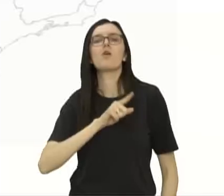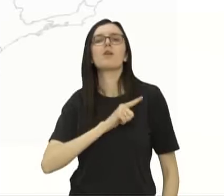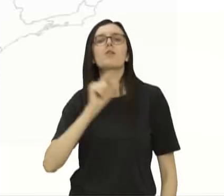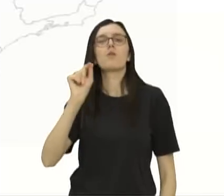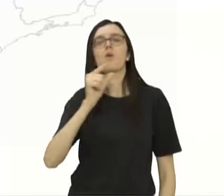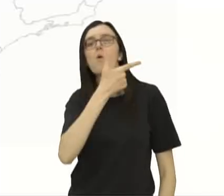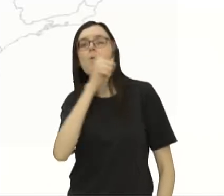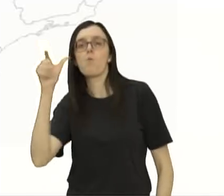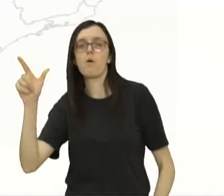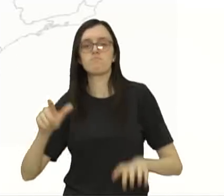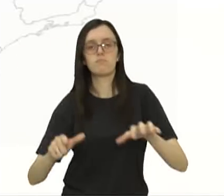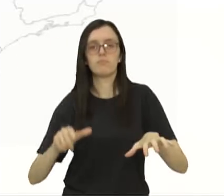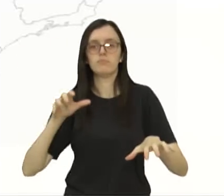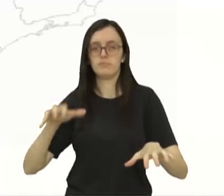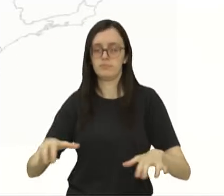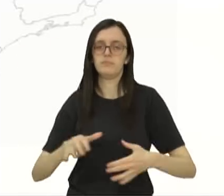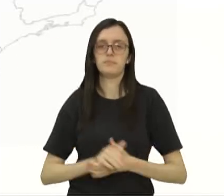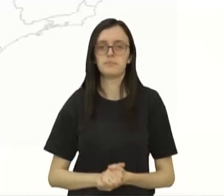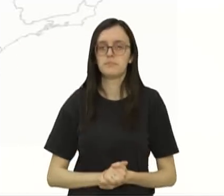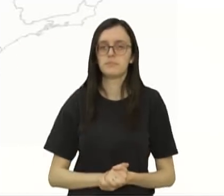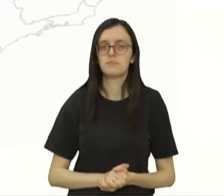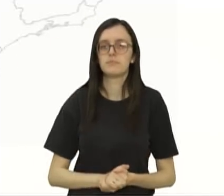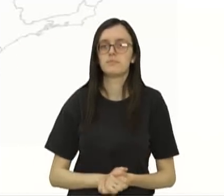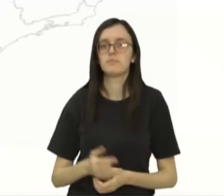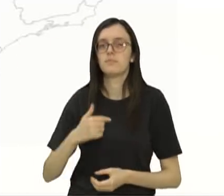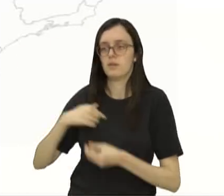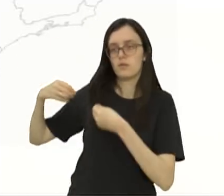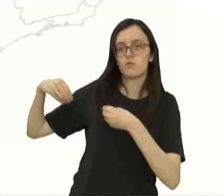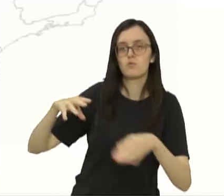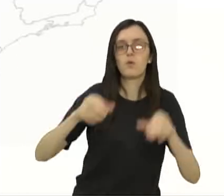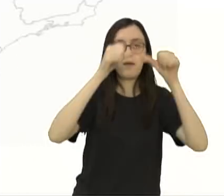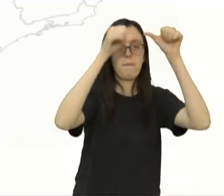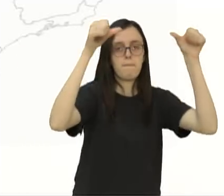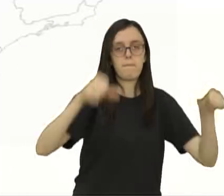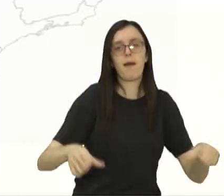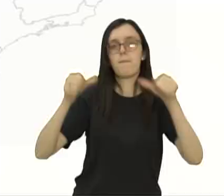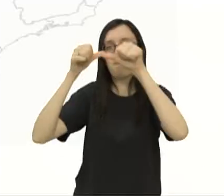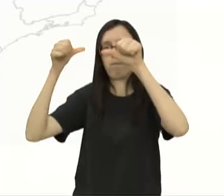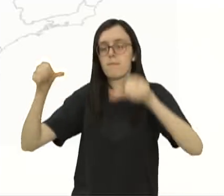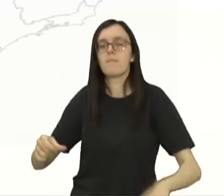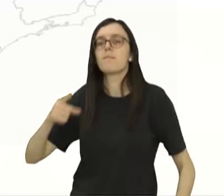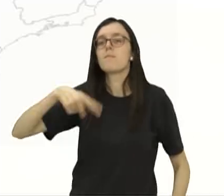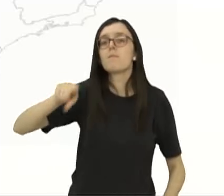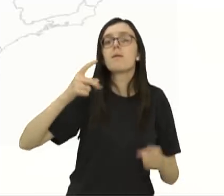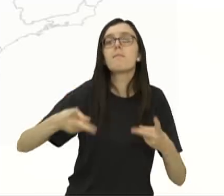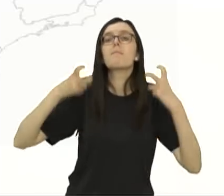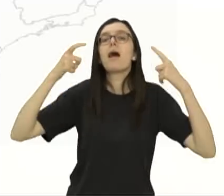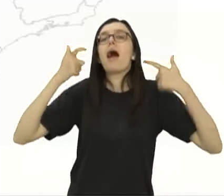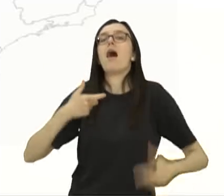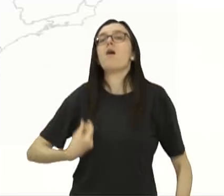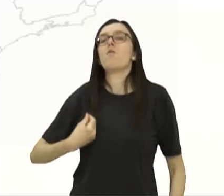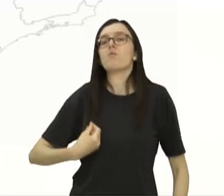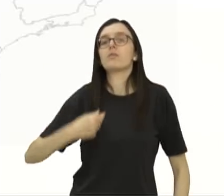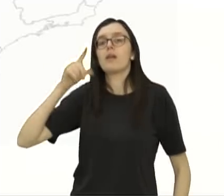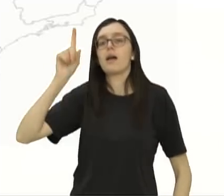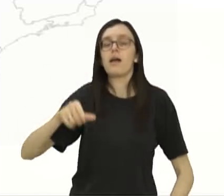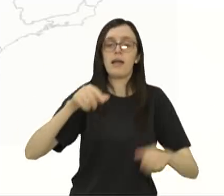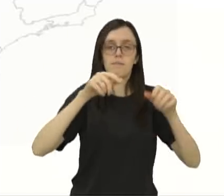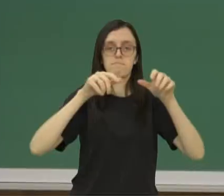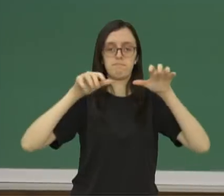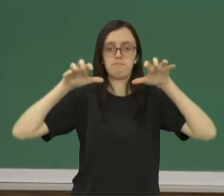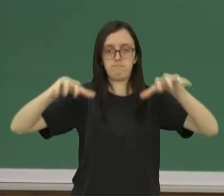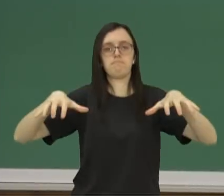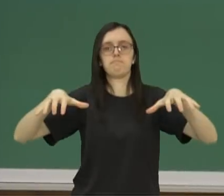aí outras agências, né? Então, eu trouxe o mapa aqui para vocês perceberem aonde que essas agências